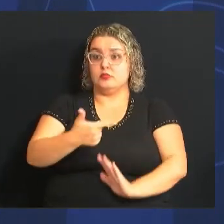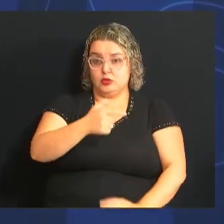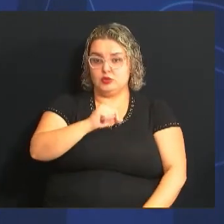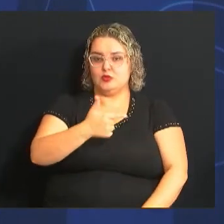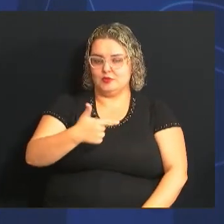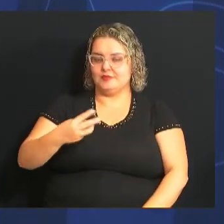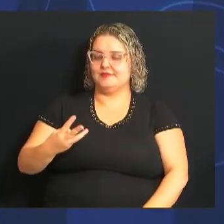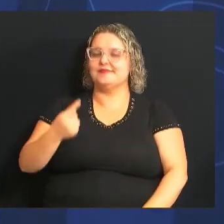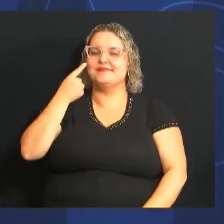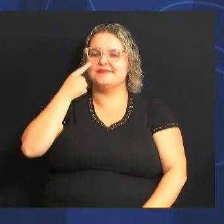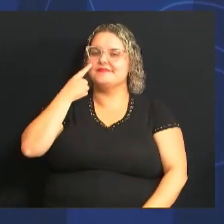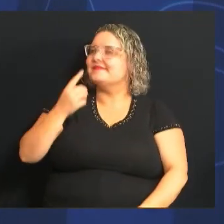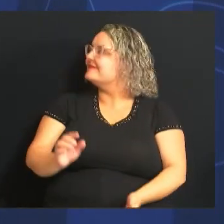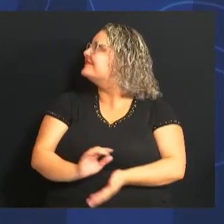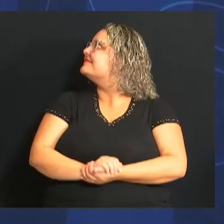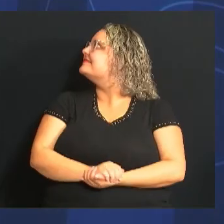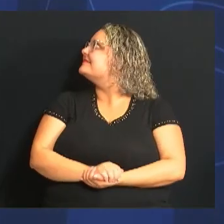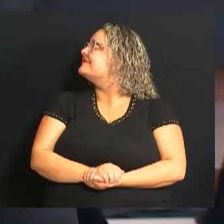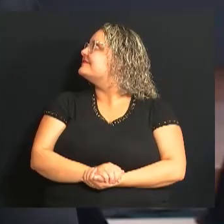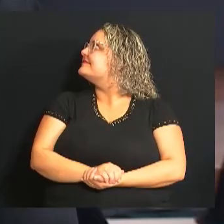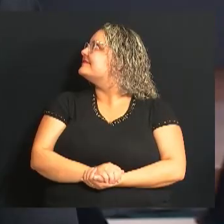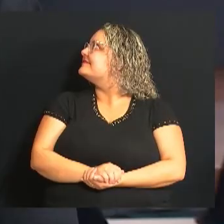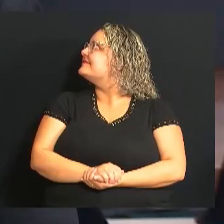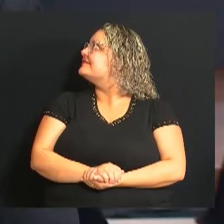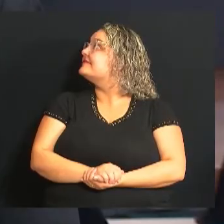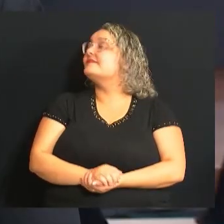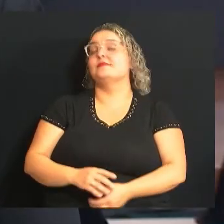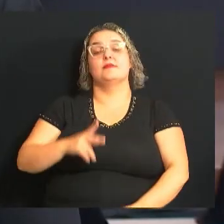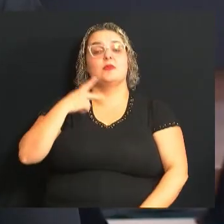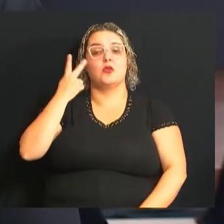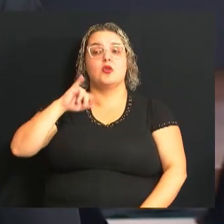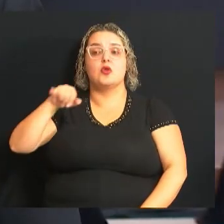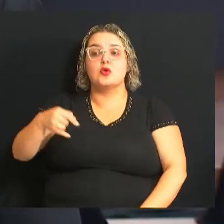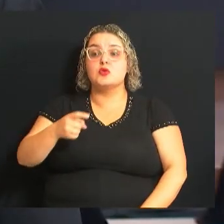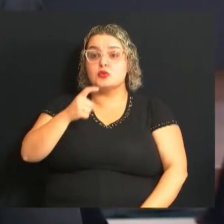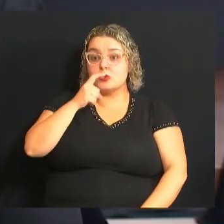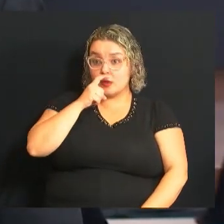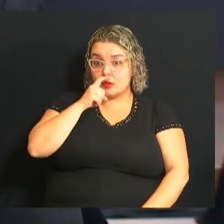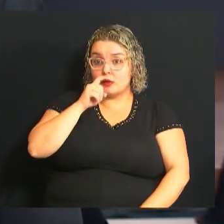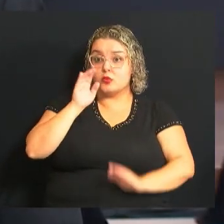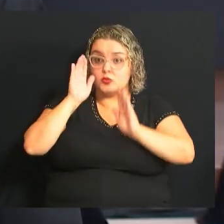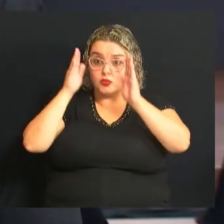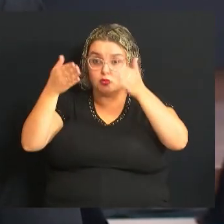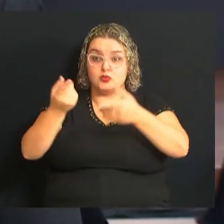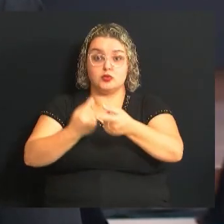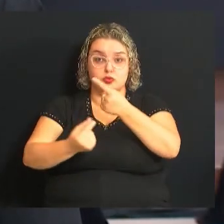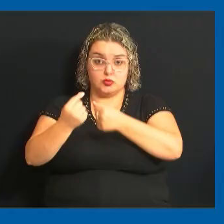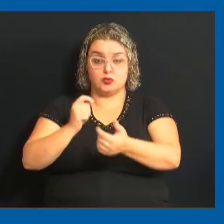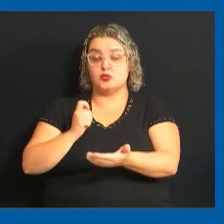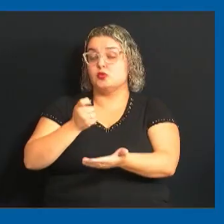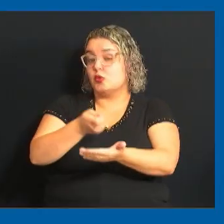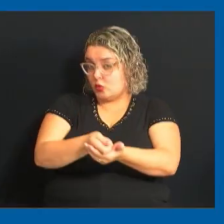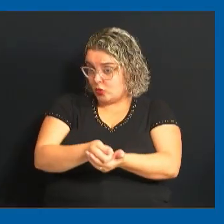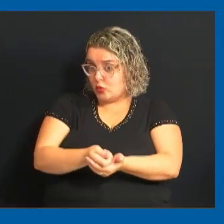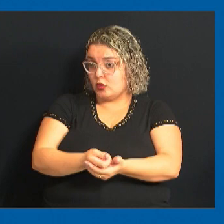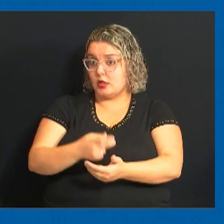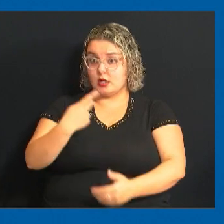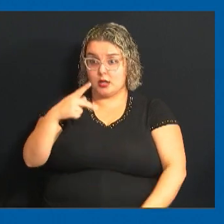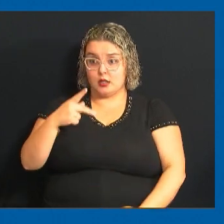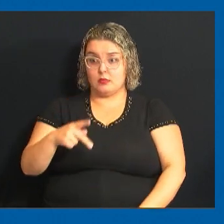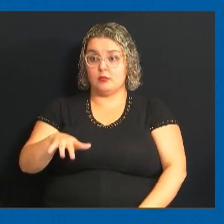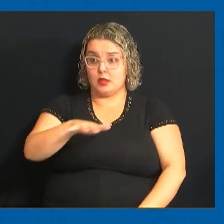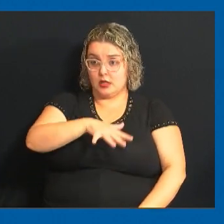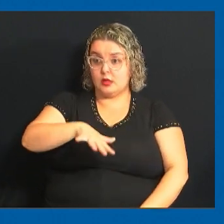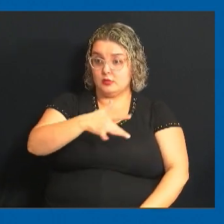Então confira. O vereador Jorge Schneider focou as emendas impositivas dele para as áreas